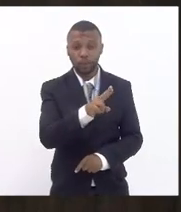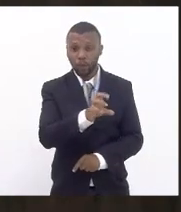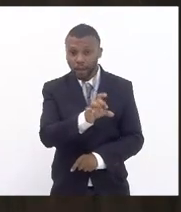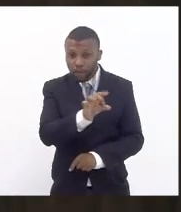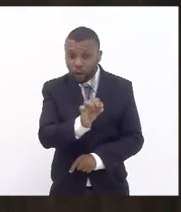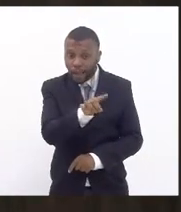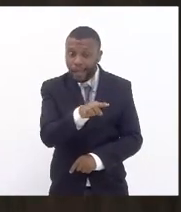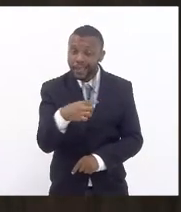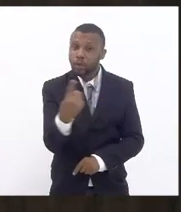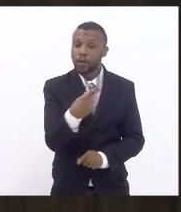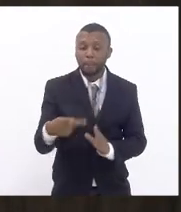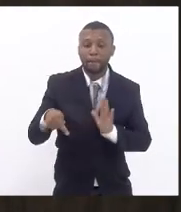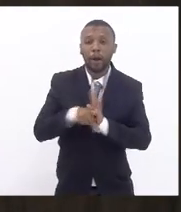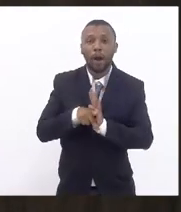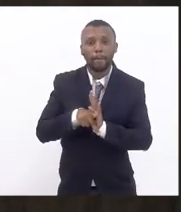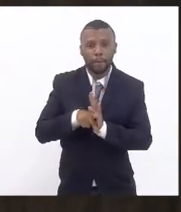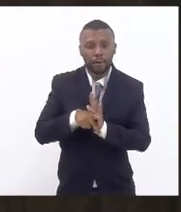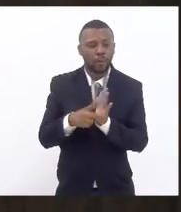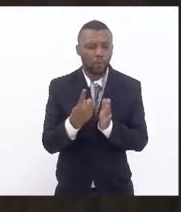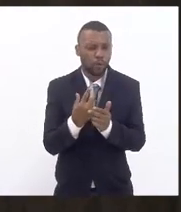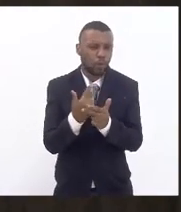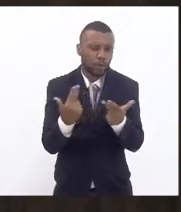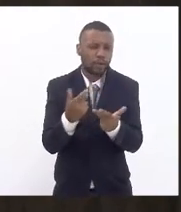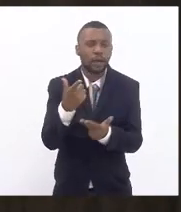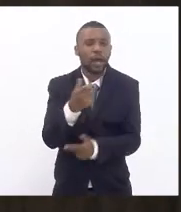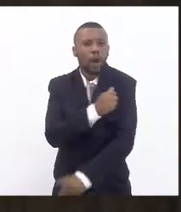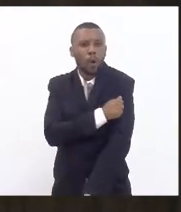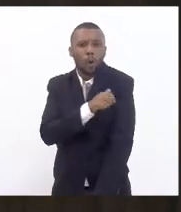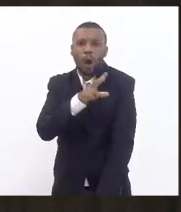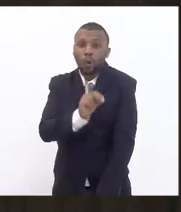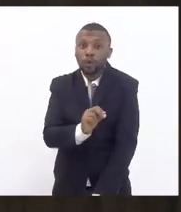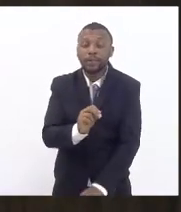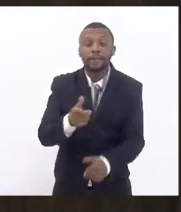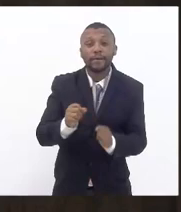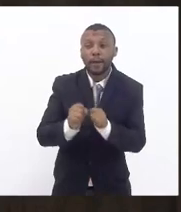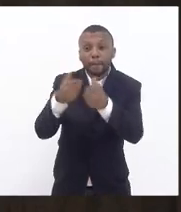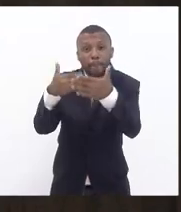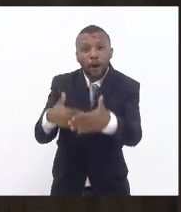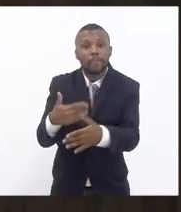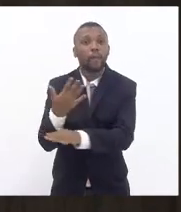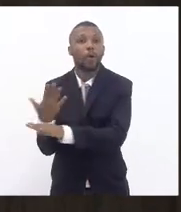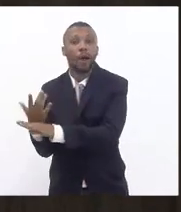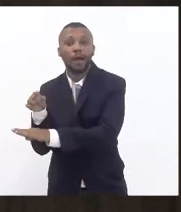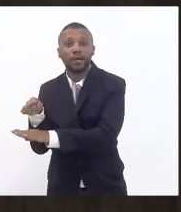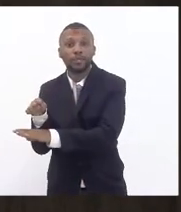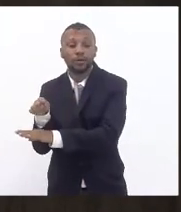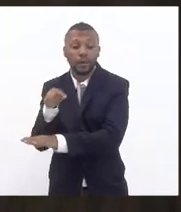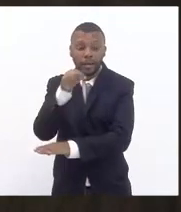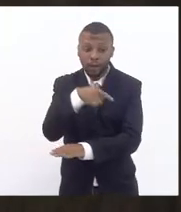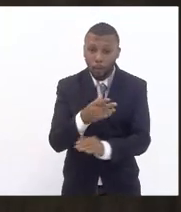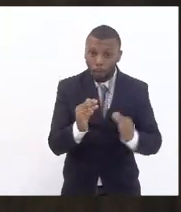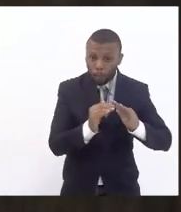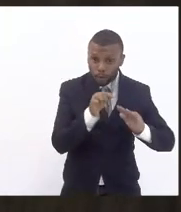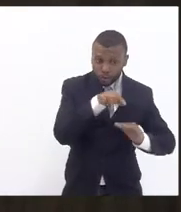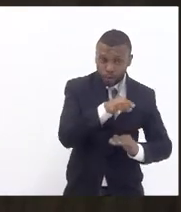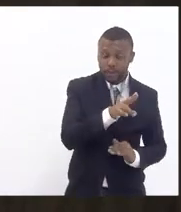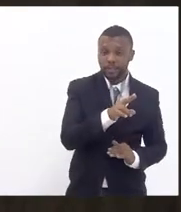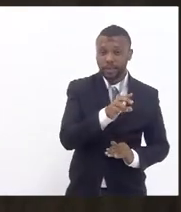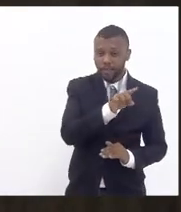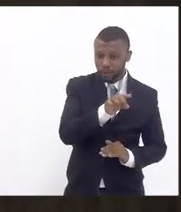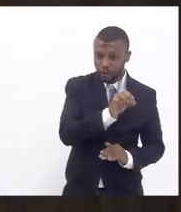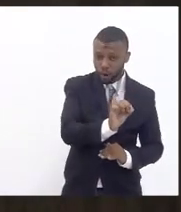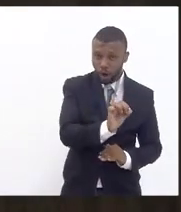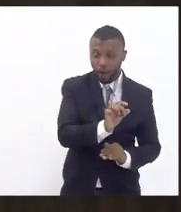região. Uma coisa é o aluno nosso fazer prova para a UERJ e o aluno nosso fazer prova para o UESO. Existe uma grande